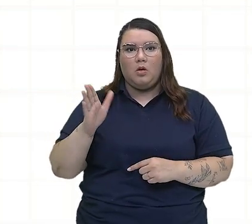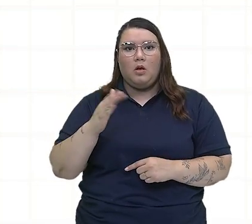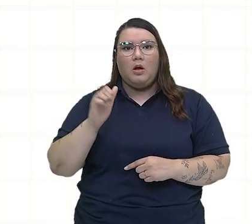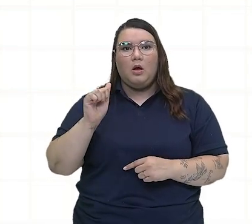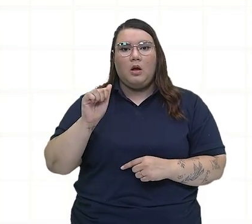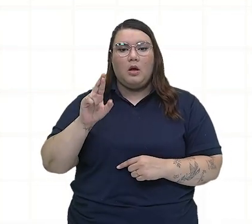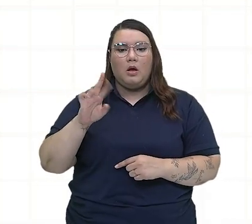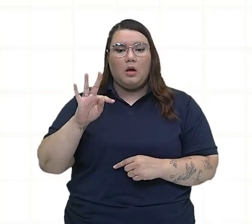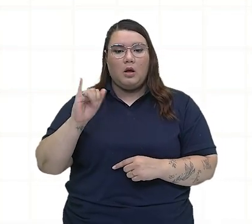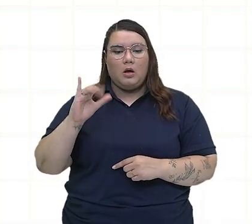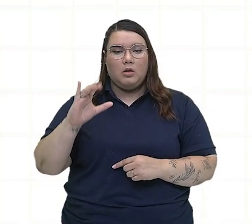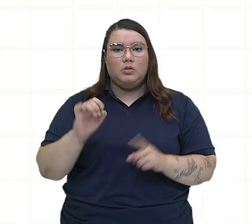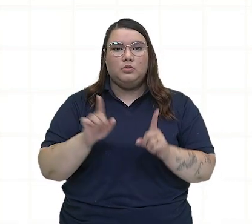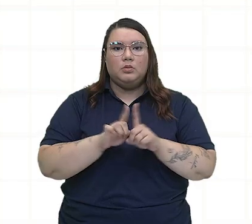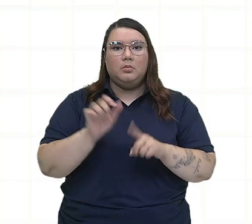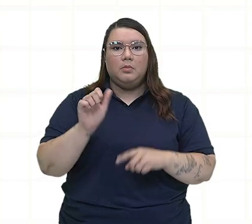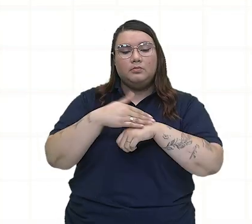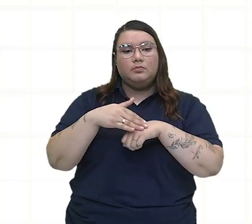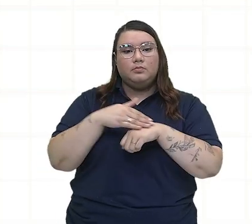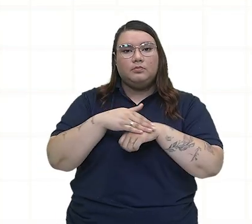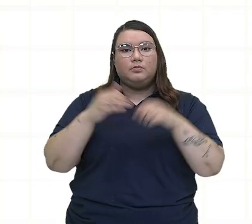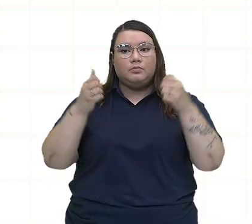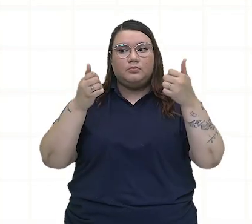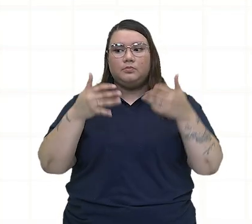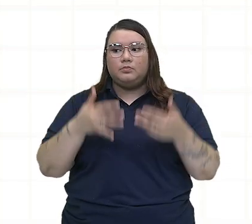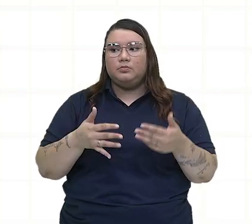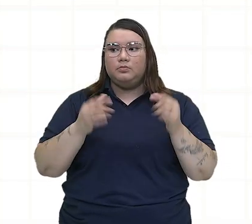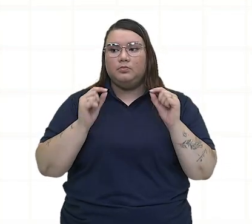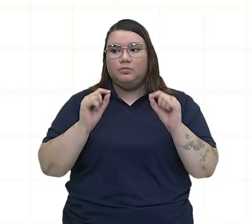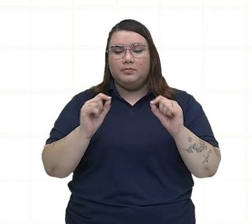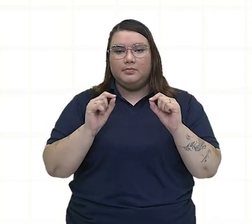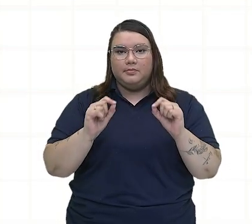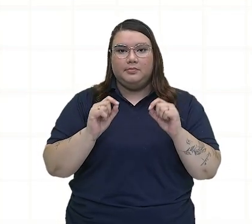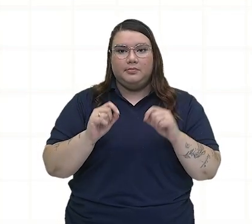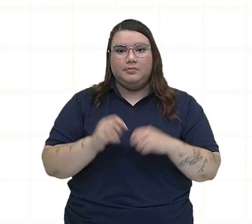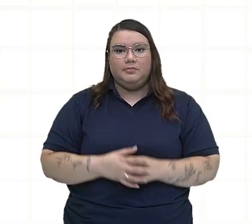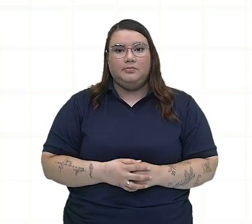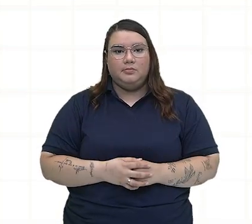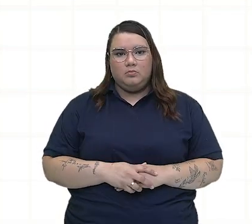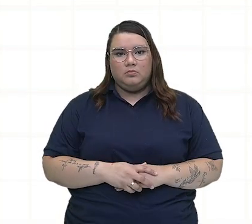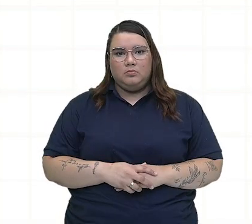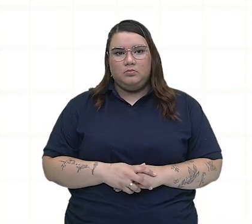onde as latitudes são mais elevadas, há uma menor temperatura.